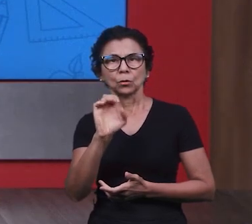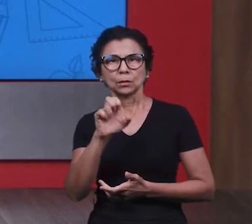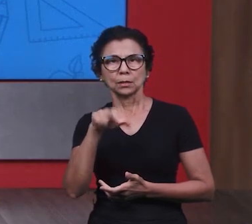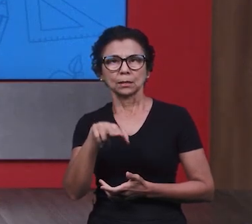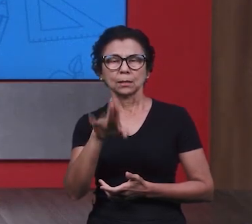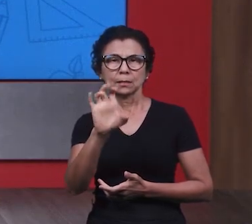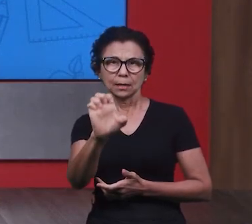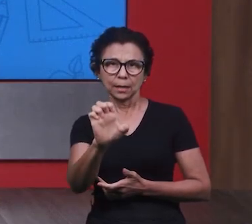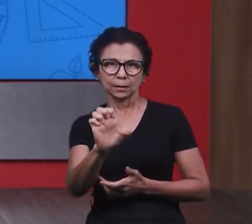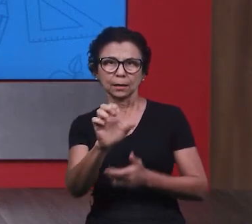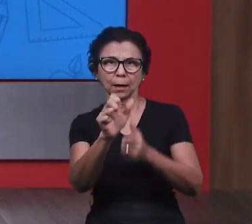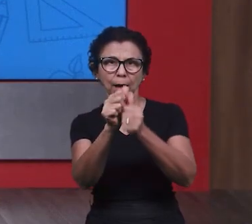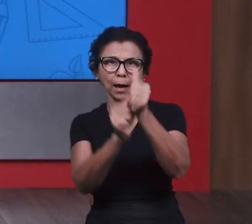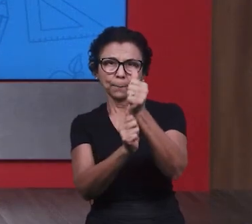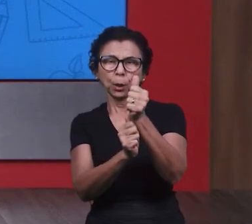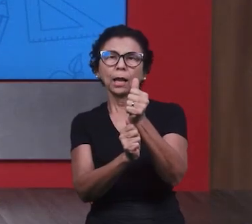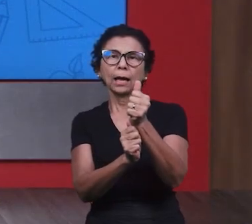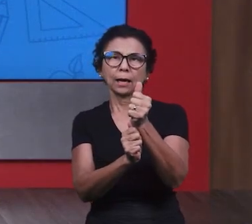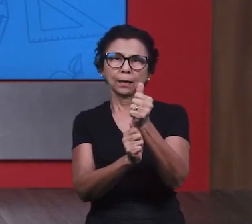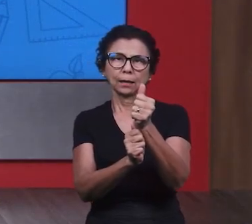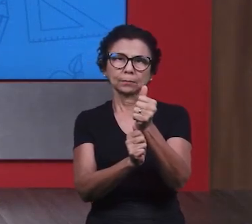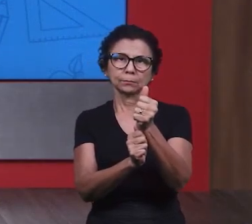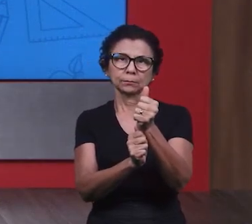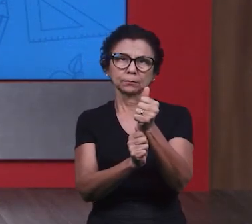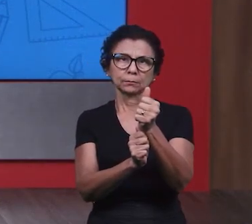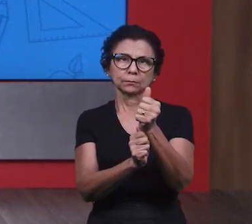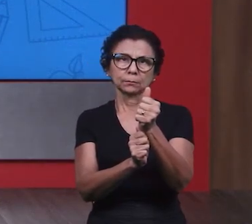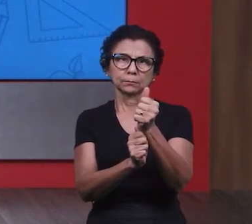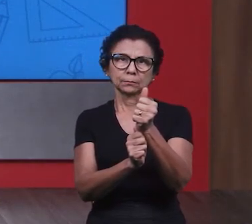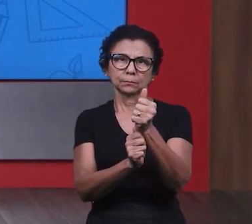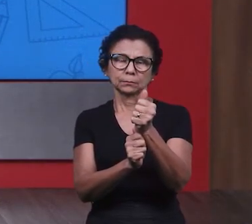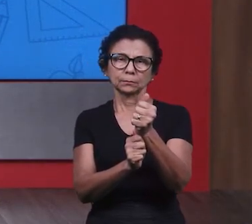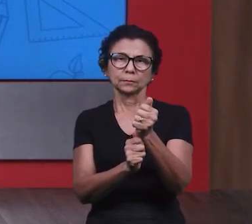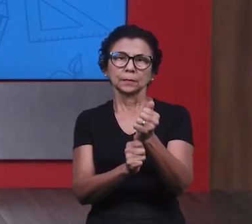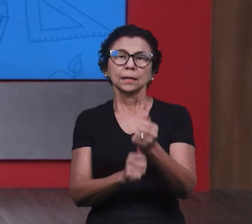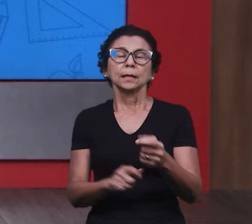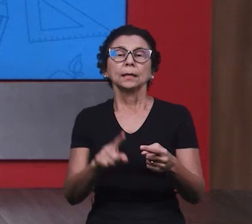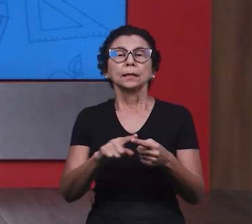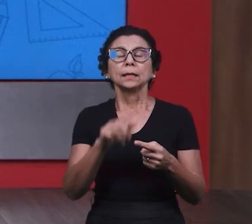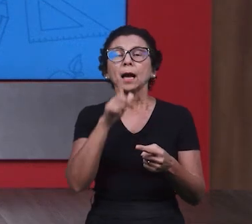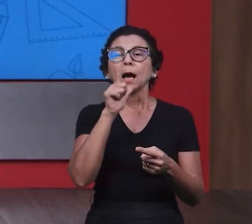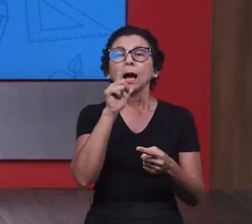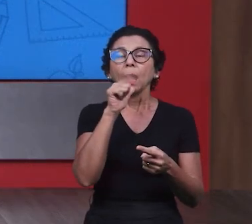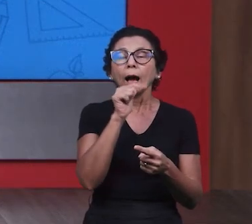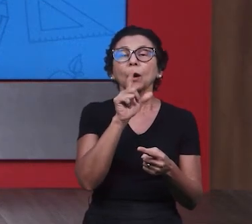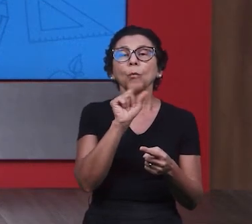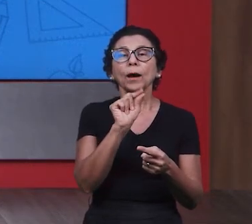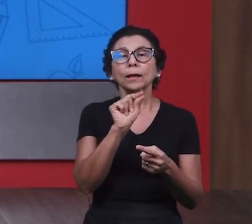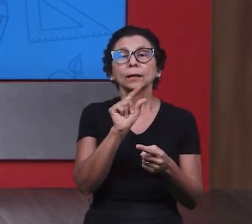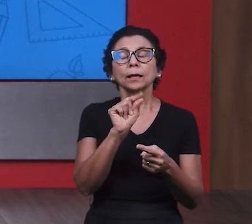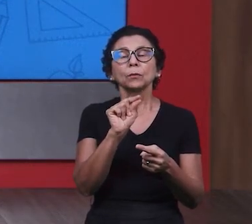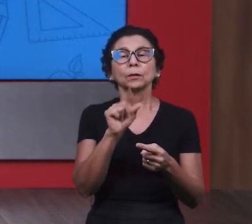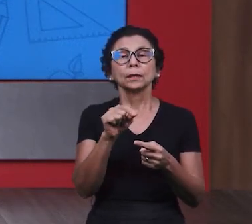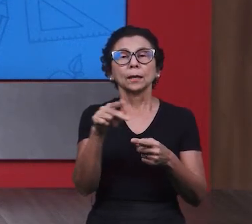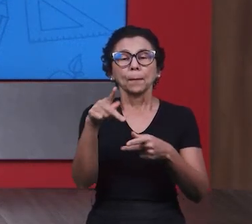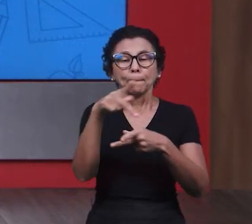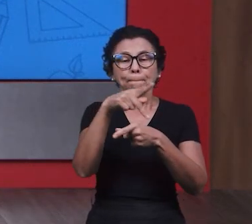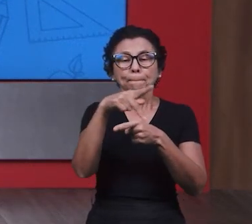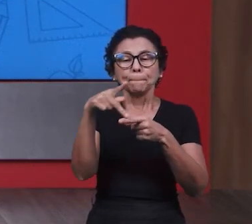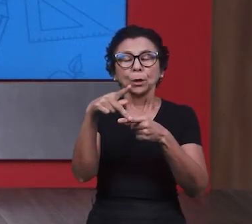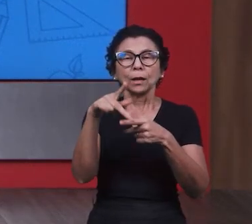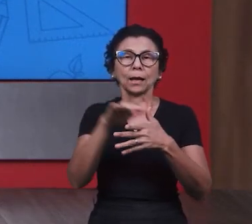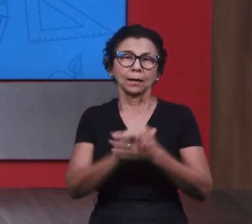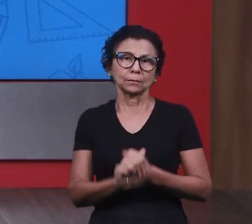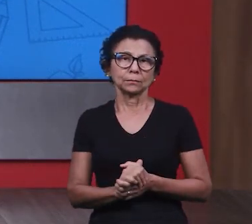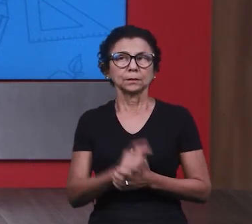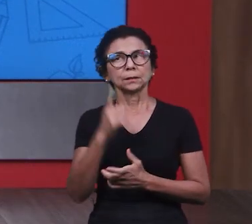polar. Guardem isso. Vejam bem, você está obtendo só uma informação de quem é polar